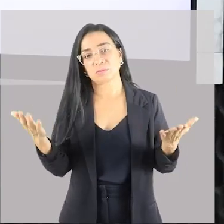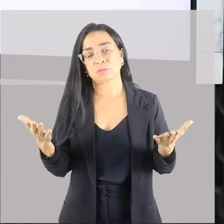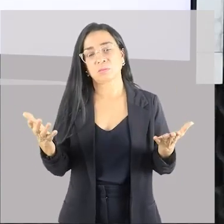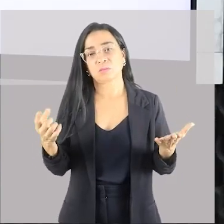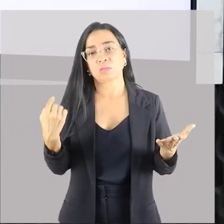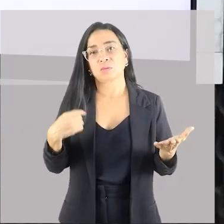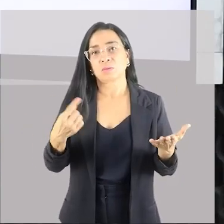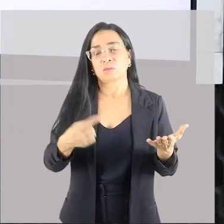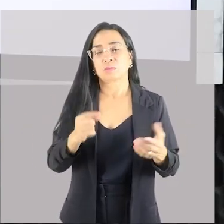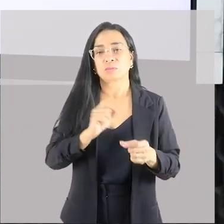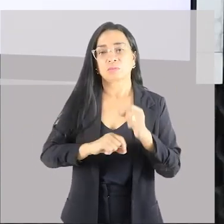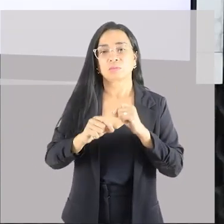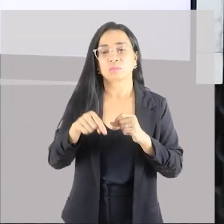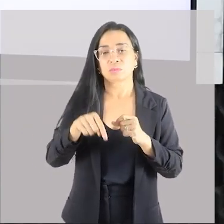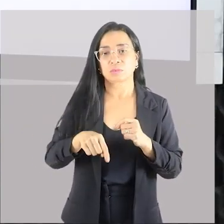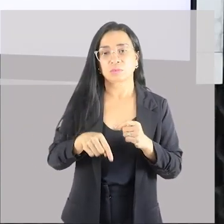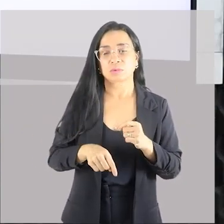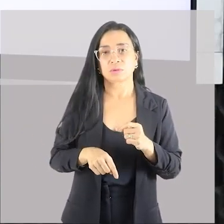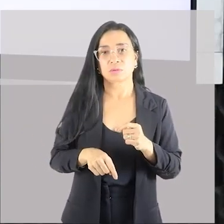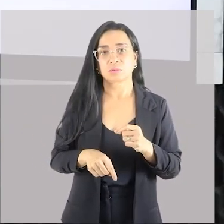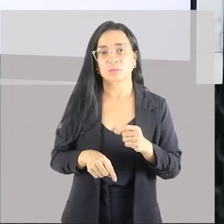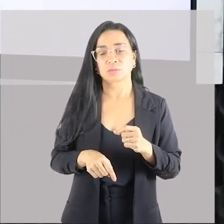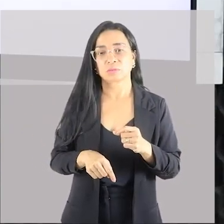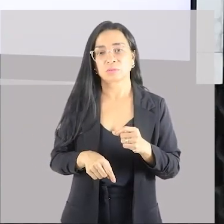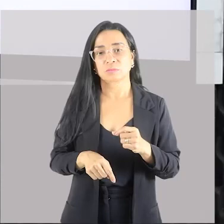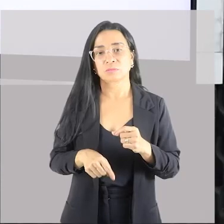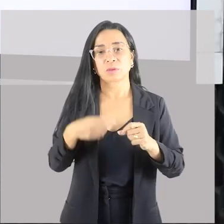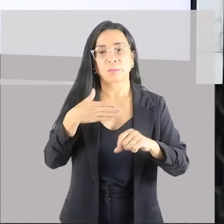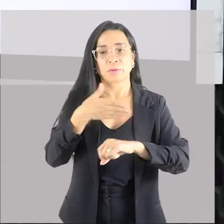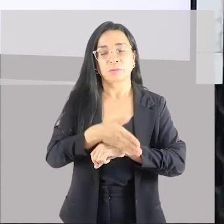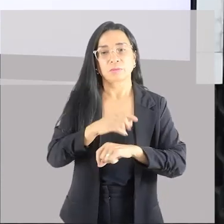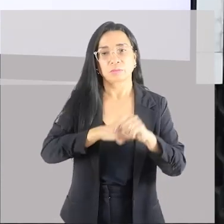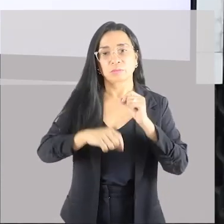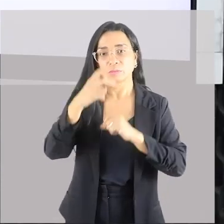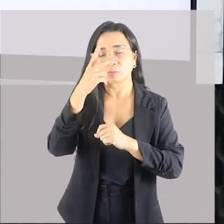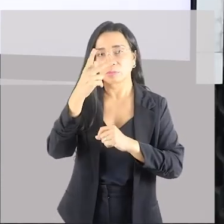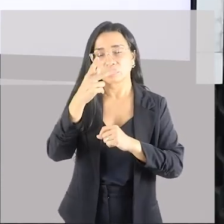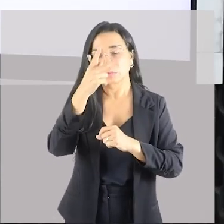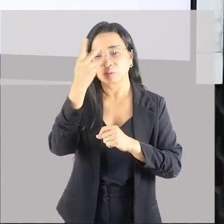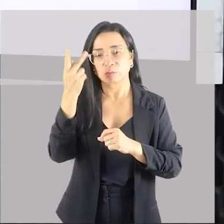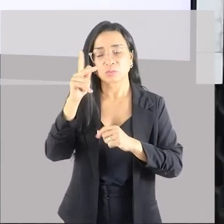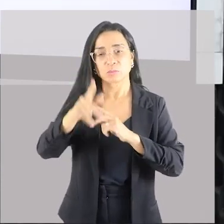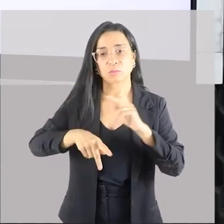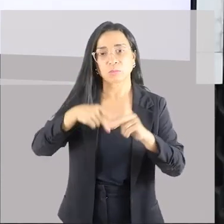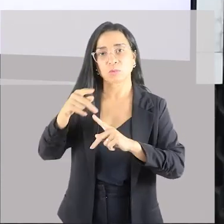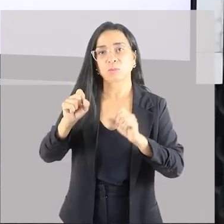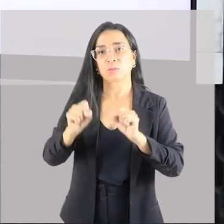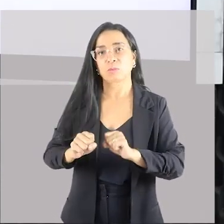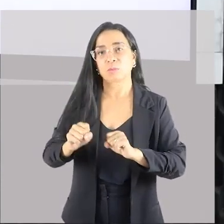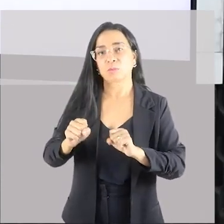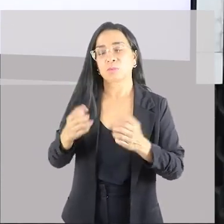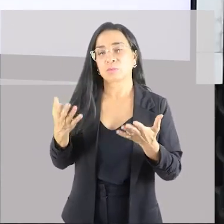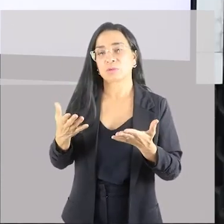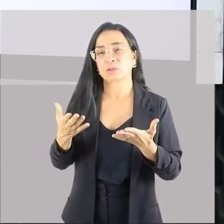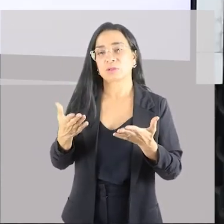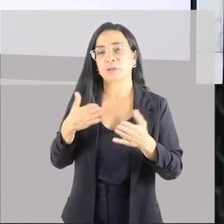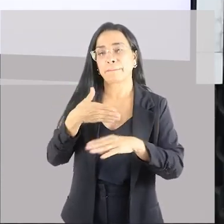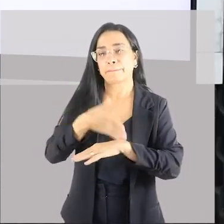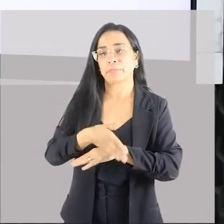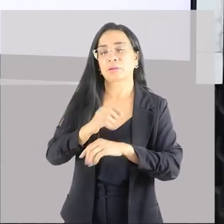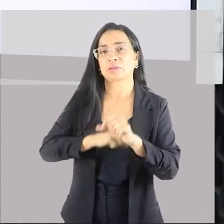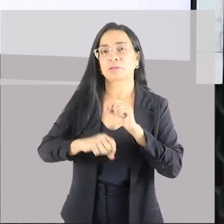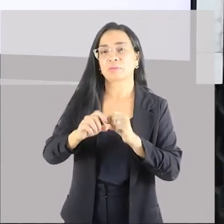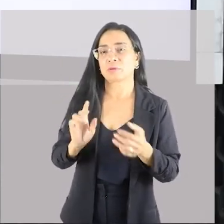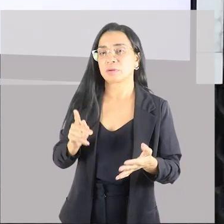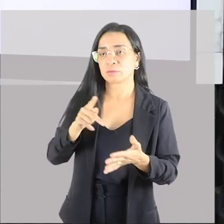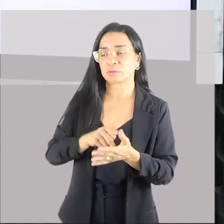não é o nosso caso, talvez a nossa participativa, que o povo pudesse atuar de forma mais contundente, fosse a melhor opção, mas